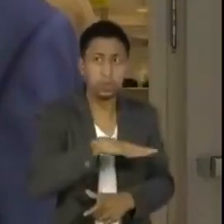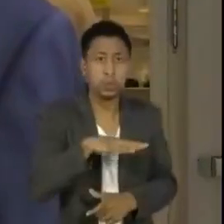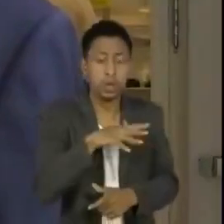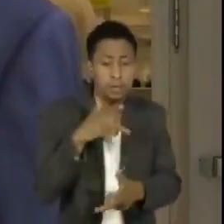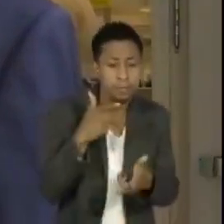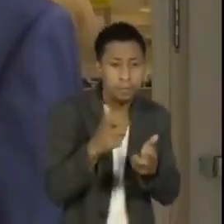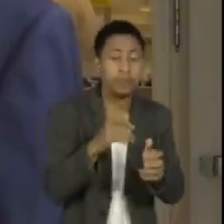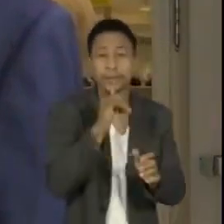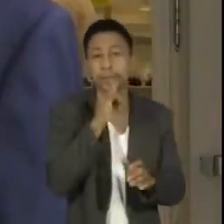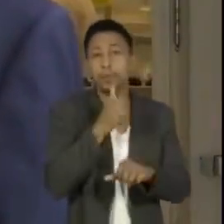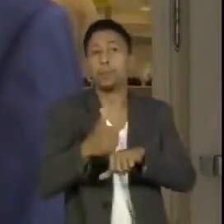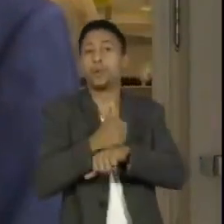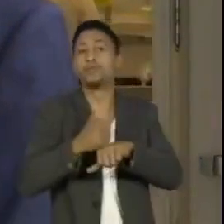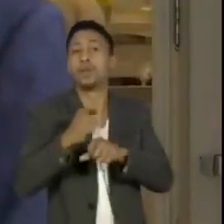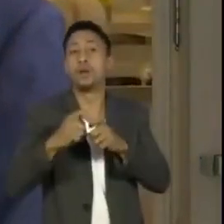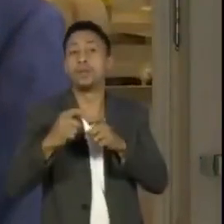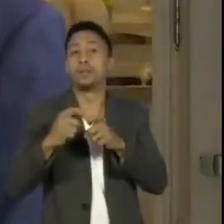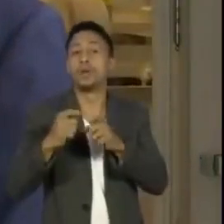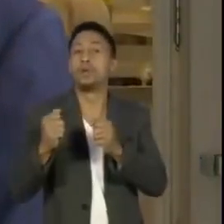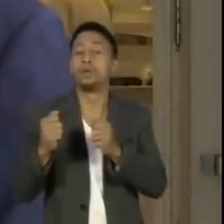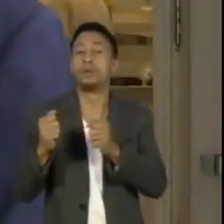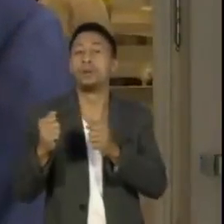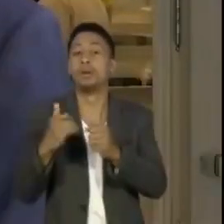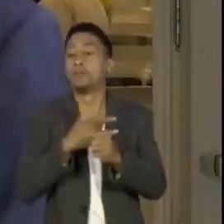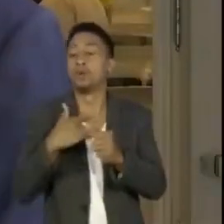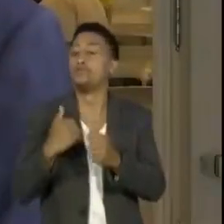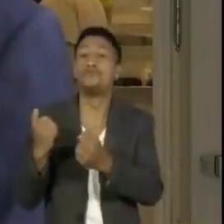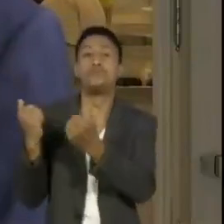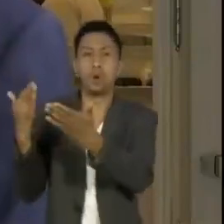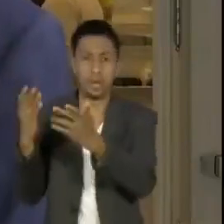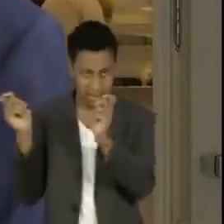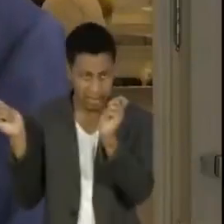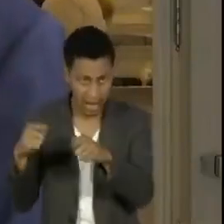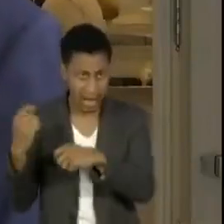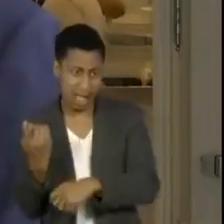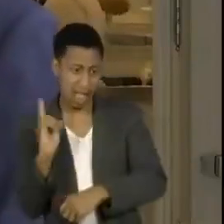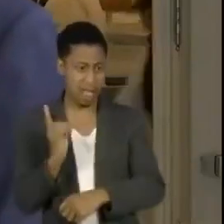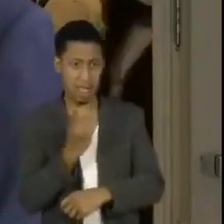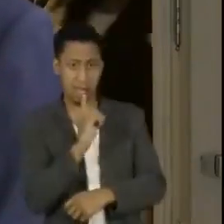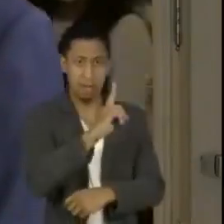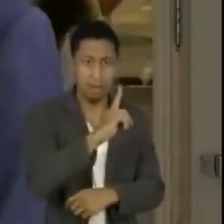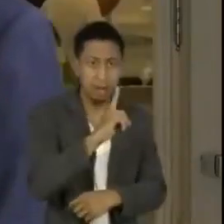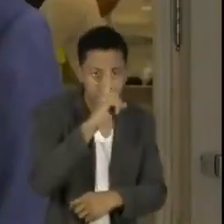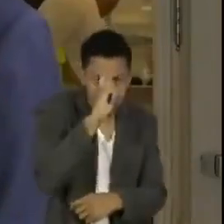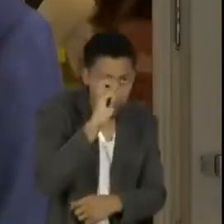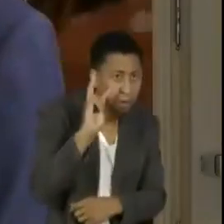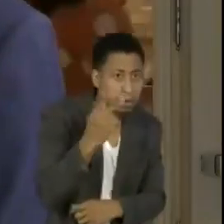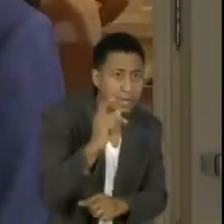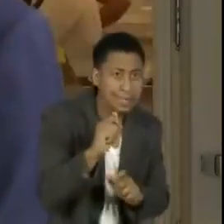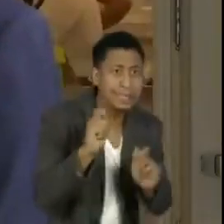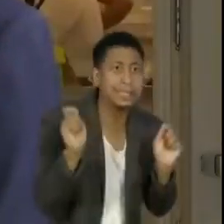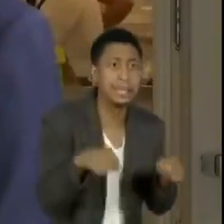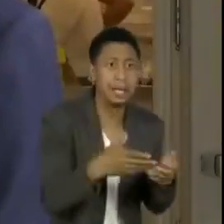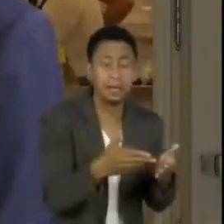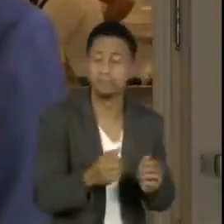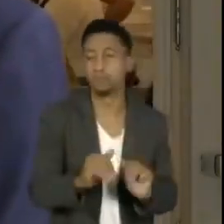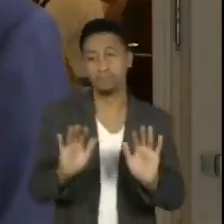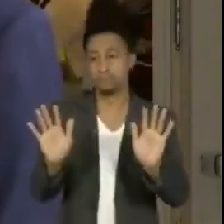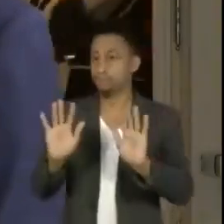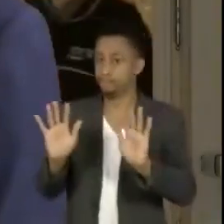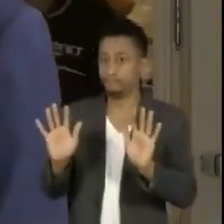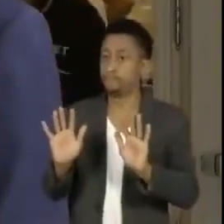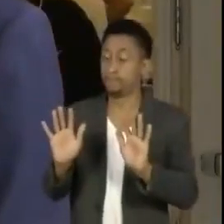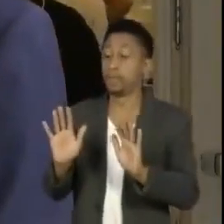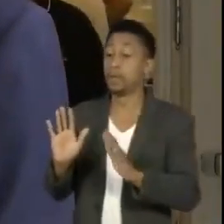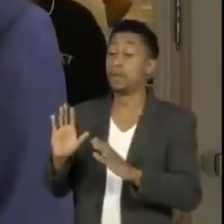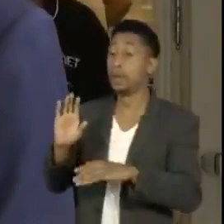saúde, ela não pode vir aqui tomar a vacina. Perfeitamente. Isso é muito importante a gente ressaltar, que este local é apenas para os funcionários